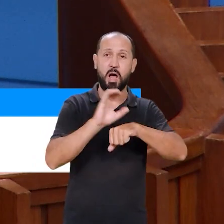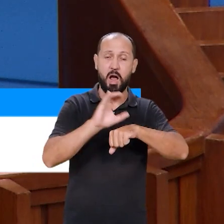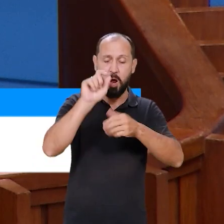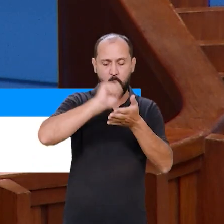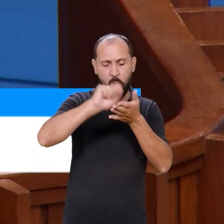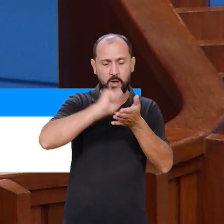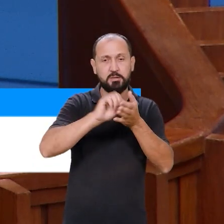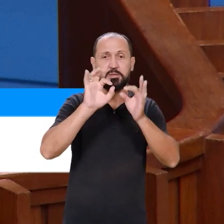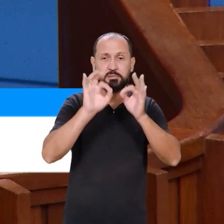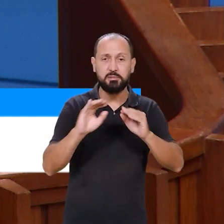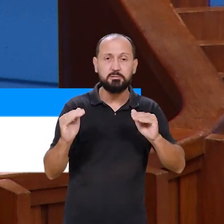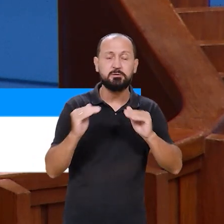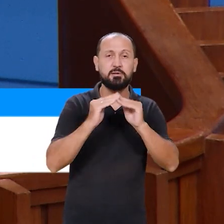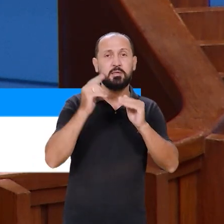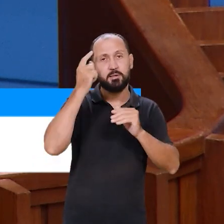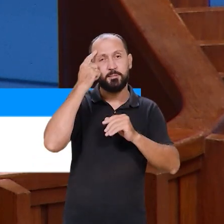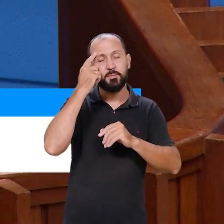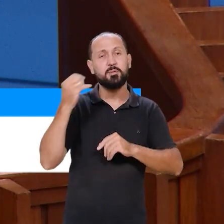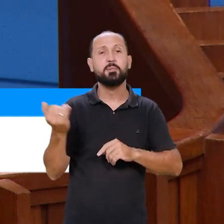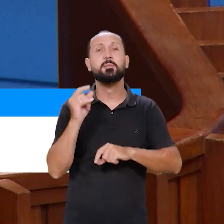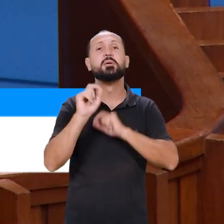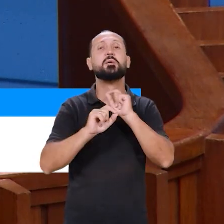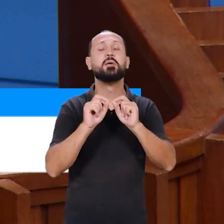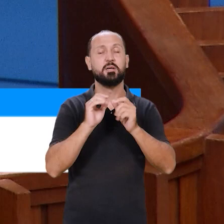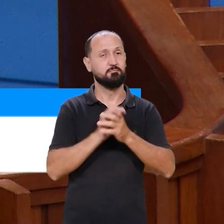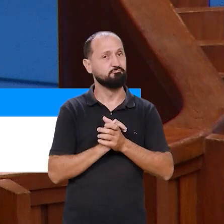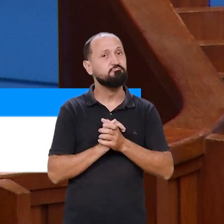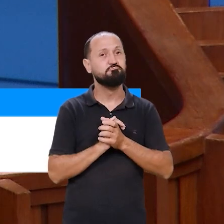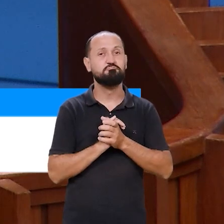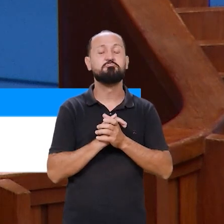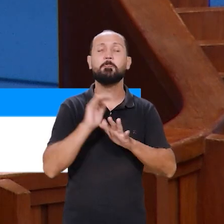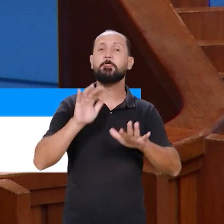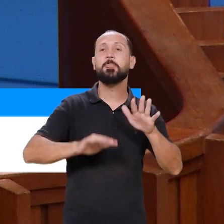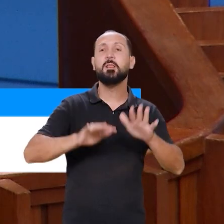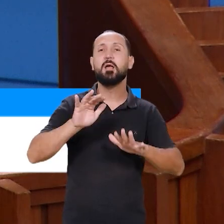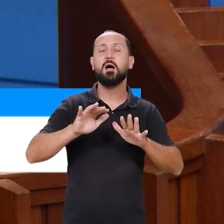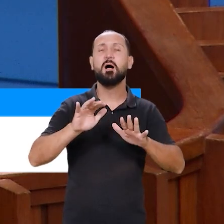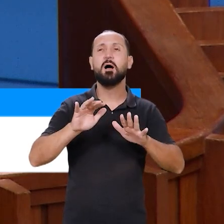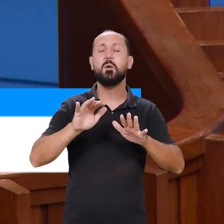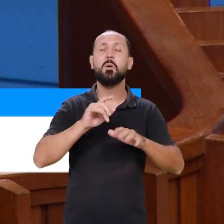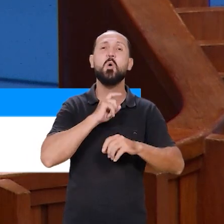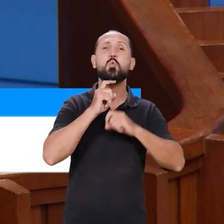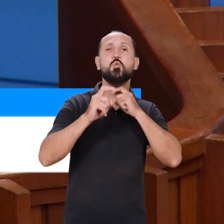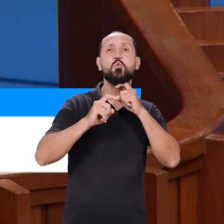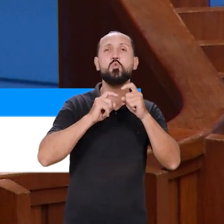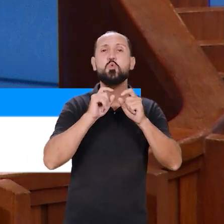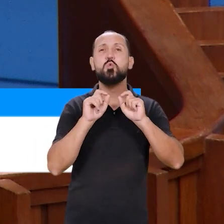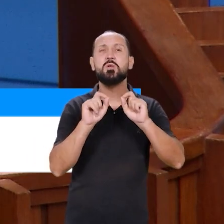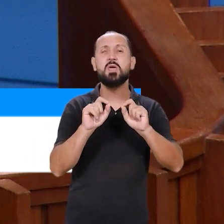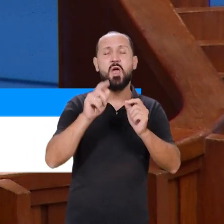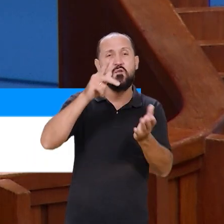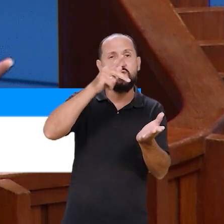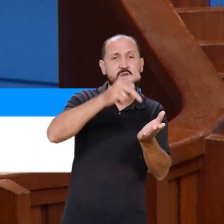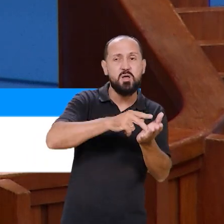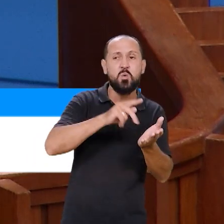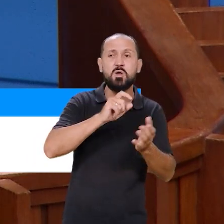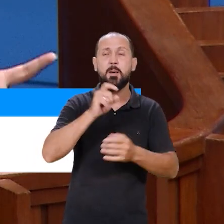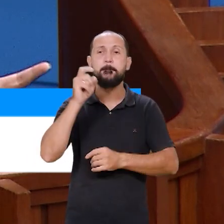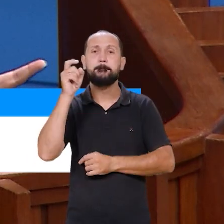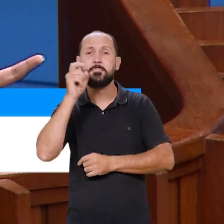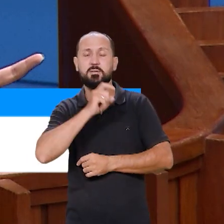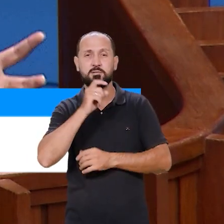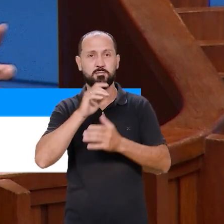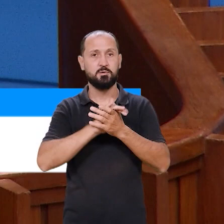a constitucionalidade, mas é importante a gente pensar que há uma dúvida sobre o que é verdade, o que